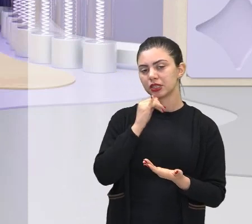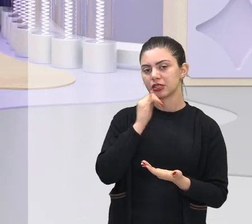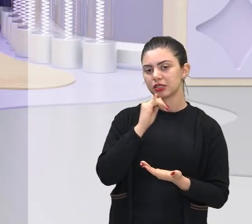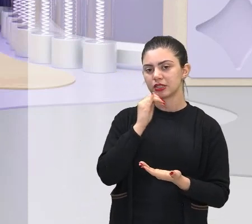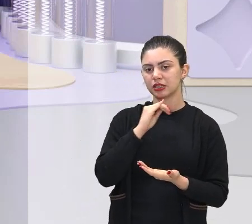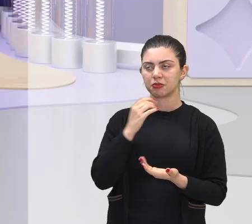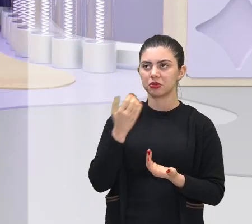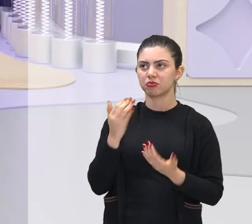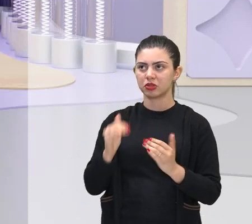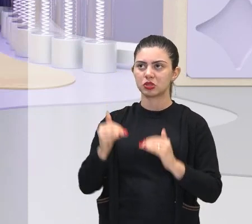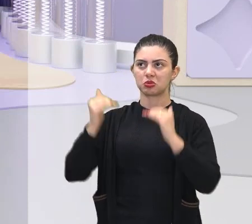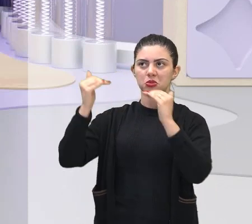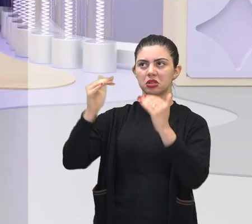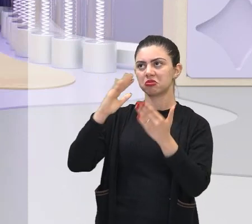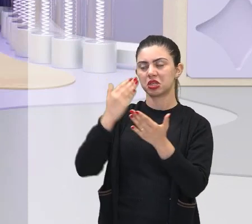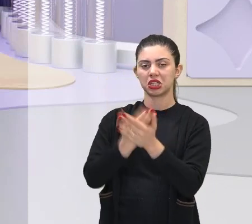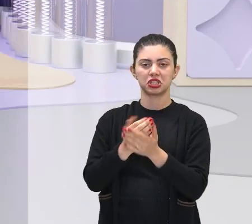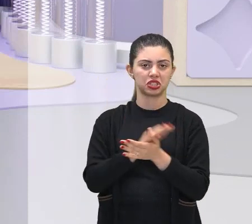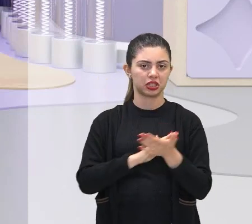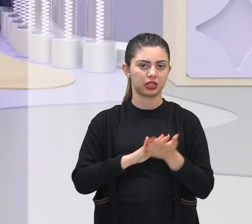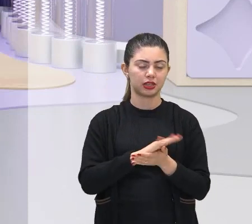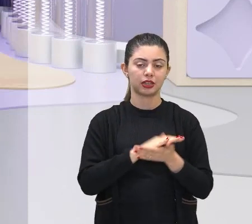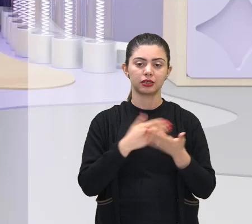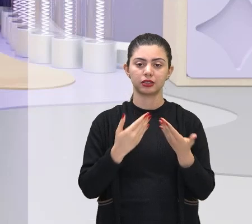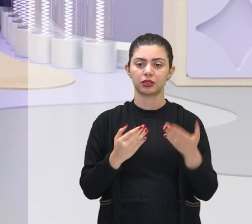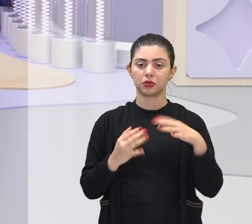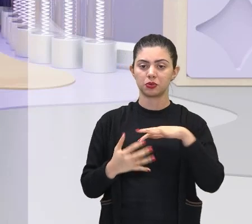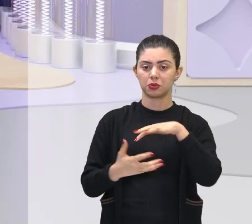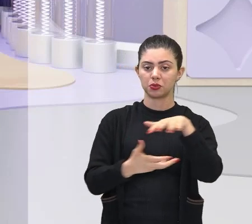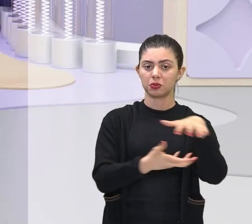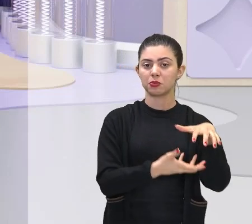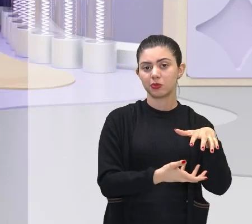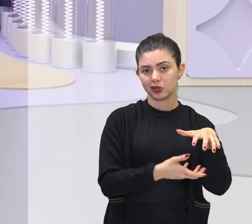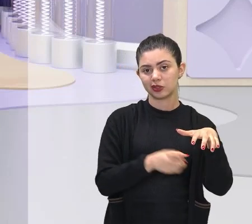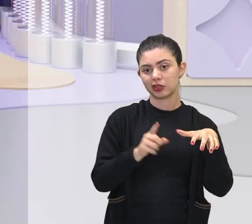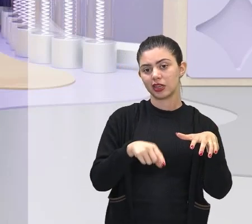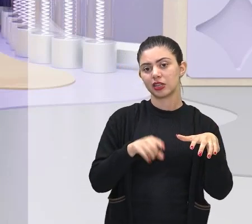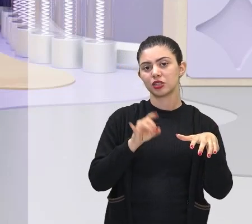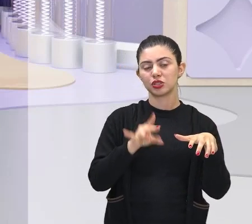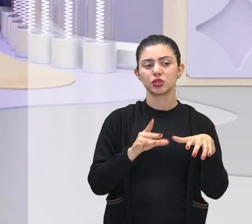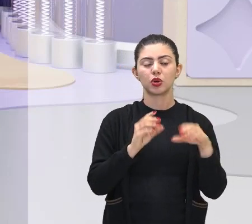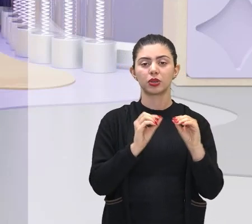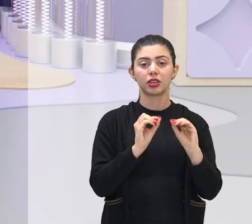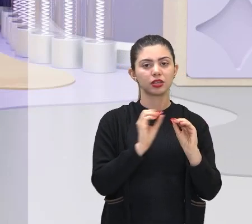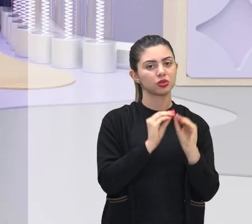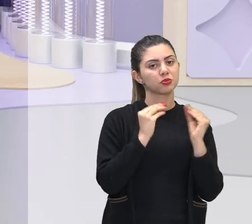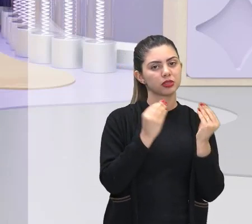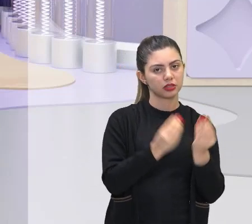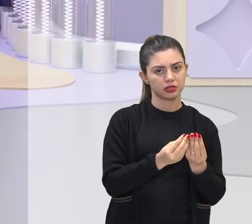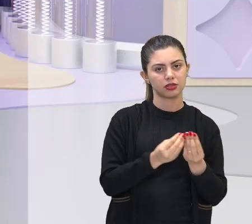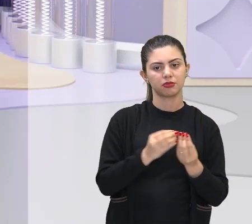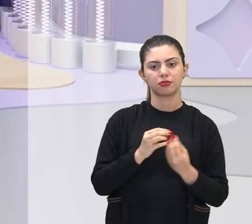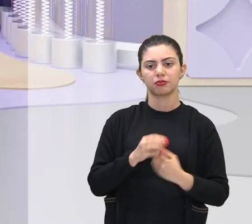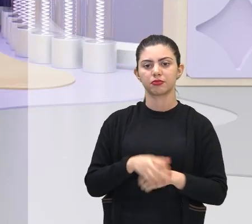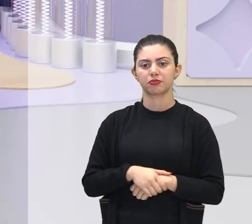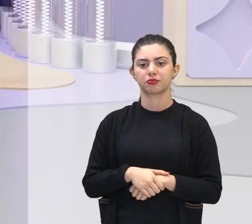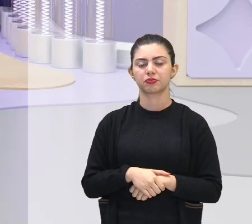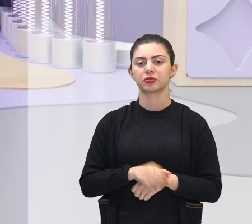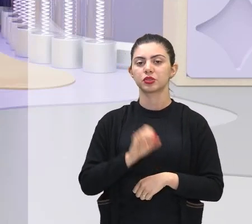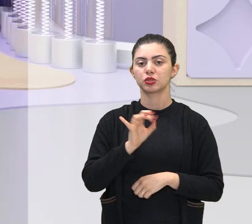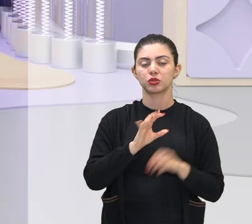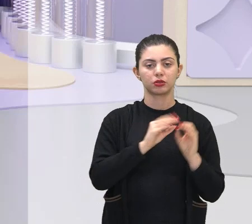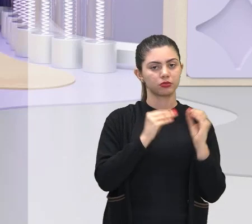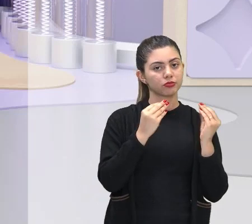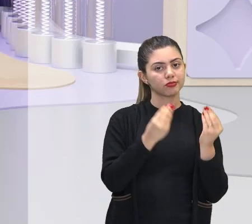ou sobrenatural. O mundo, a existência, ela é apenas matéria. Ela é apenas